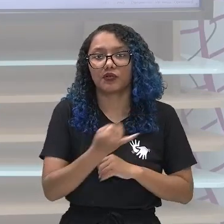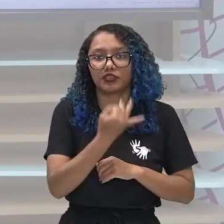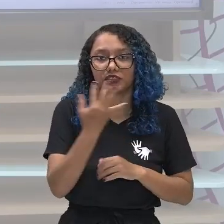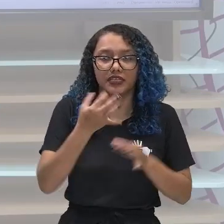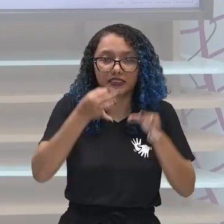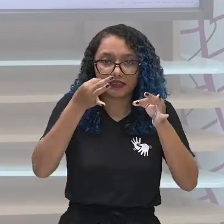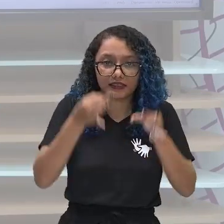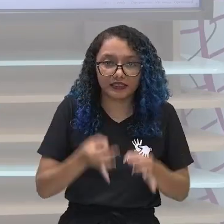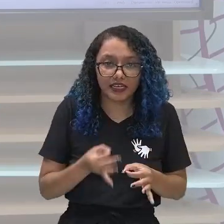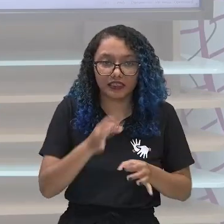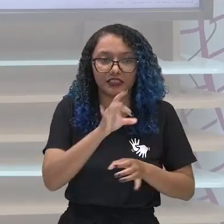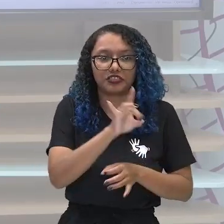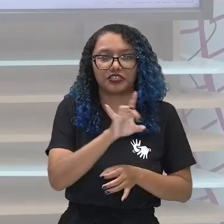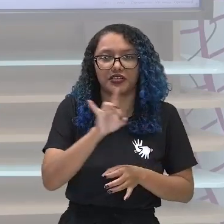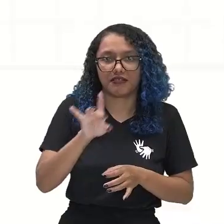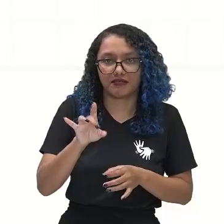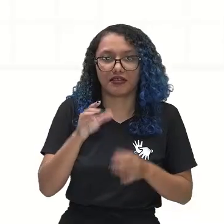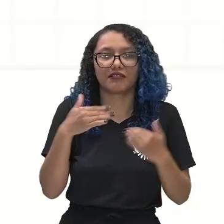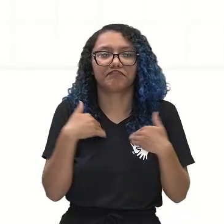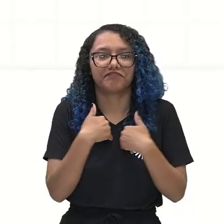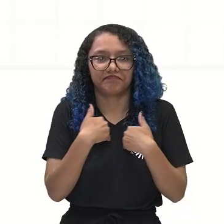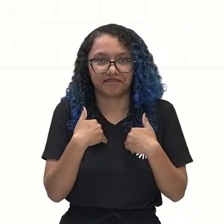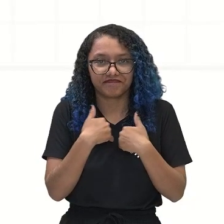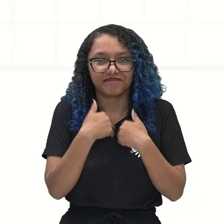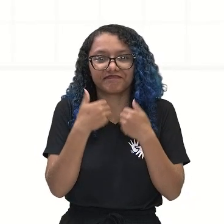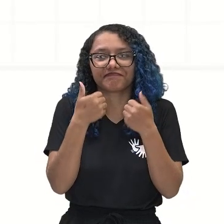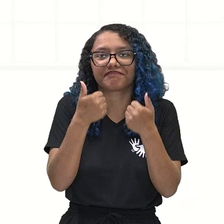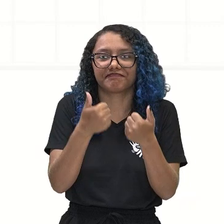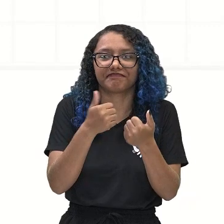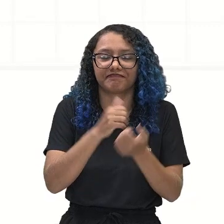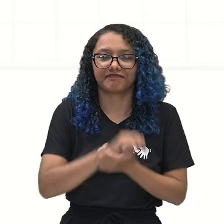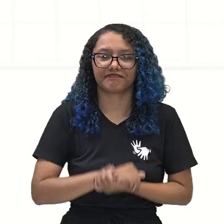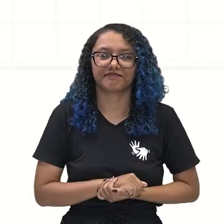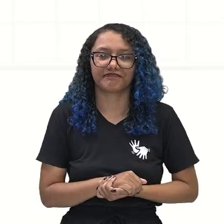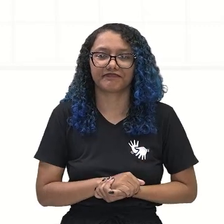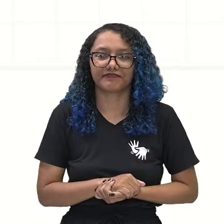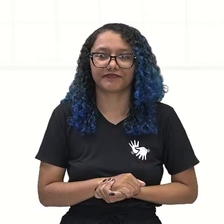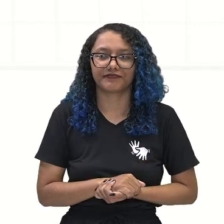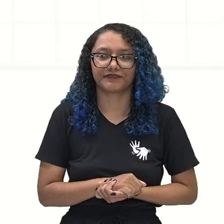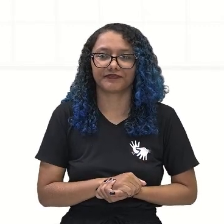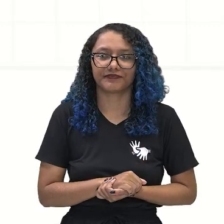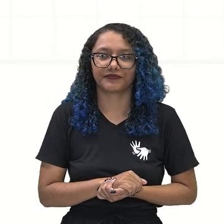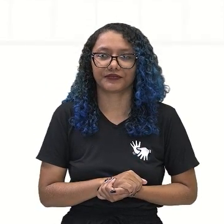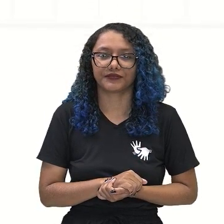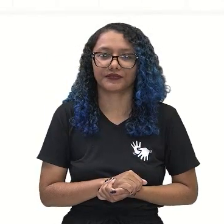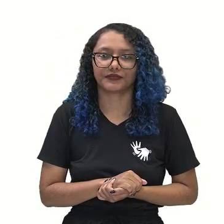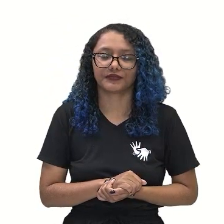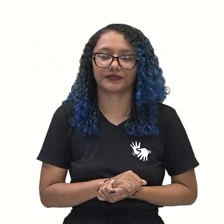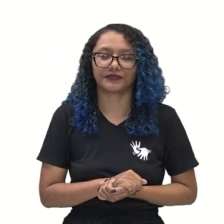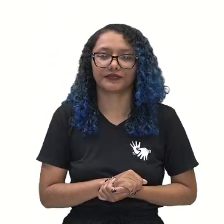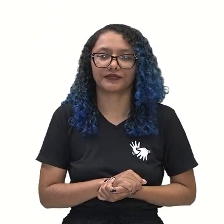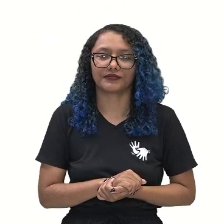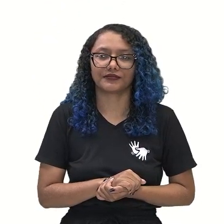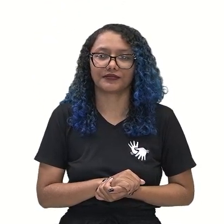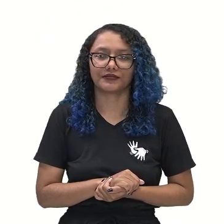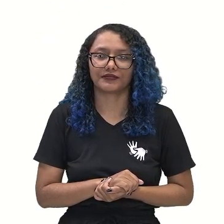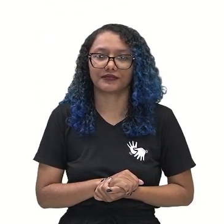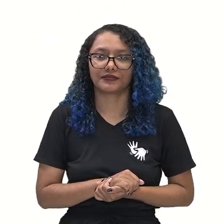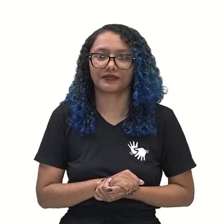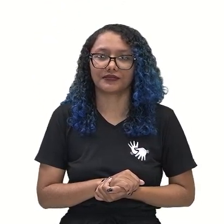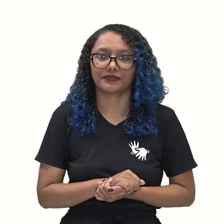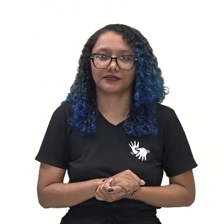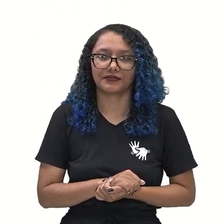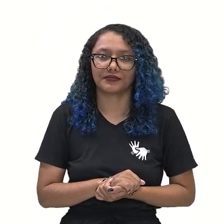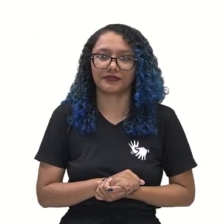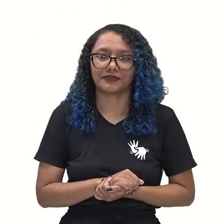de ovelhas. Vem comigo, meu povo. Então vamos resolver isso aqui. Eu pego agora o meu sisteminha que eu